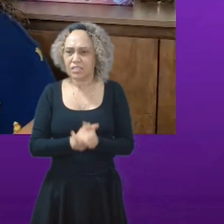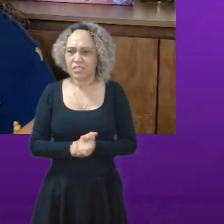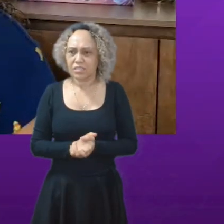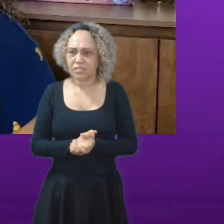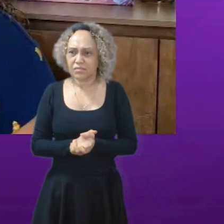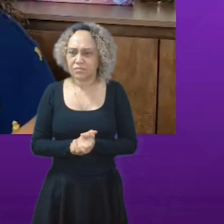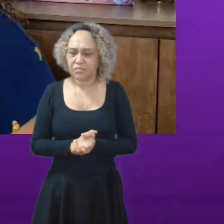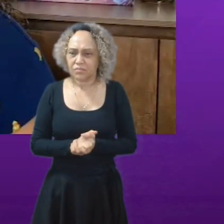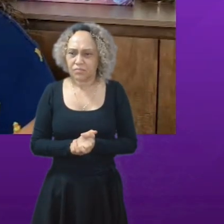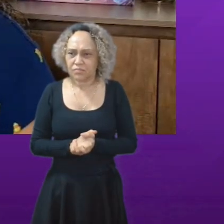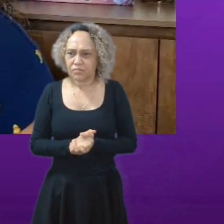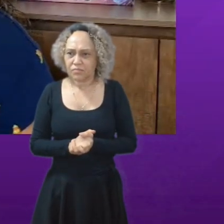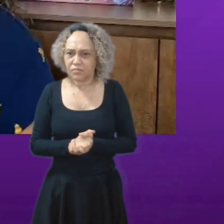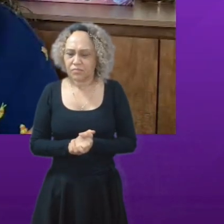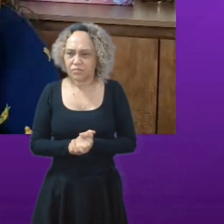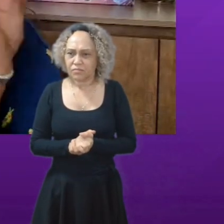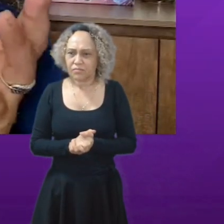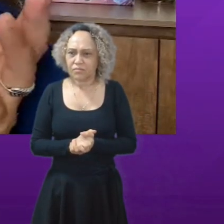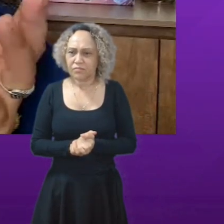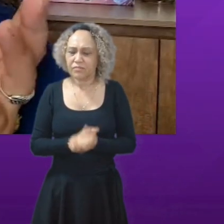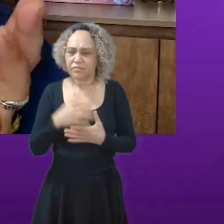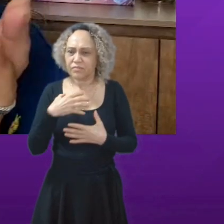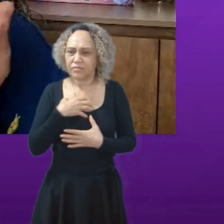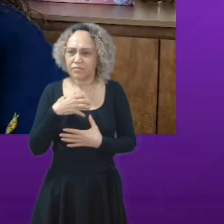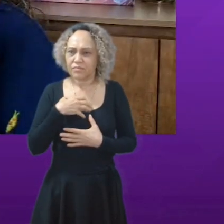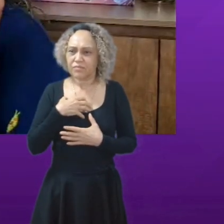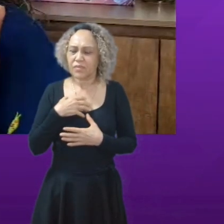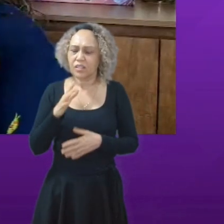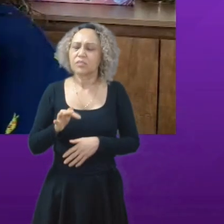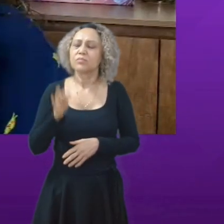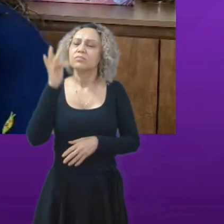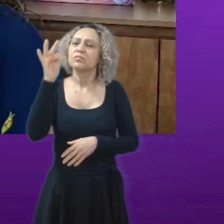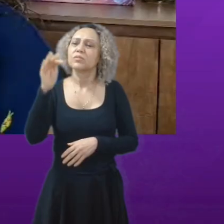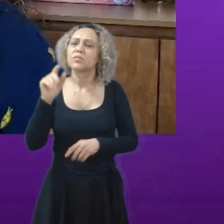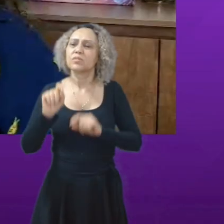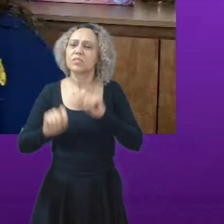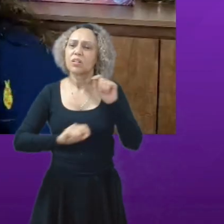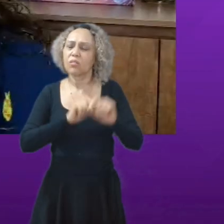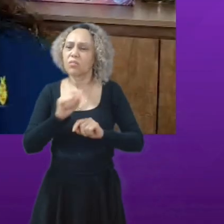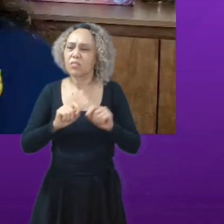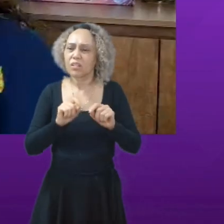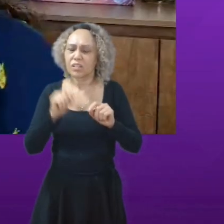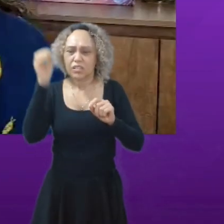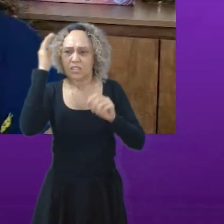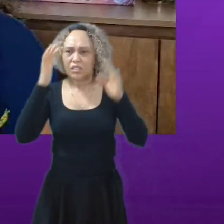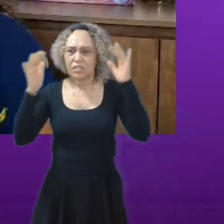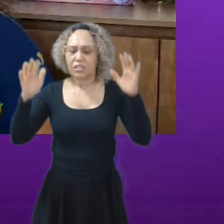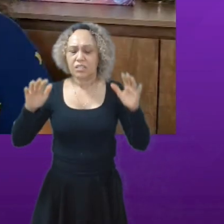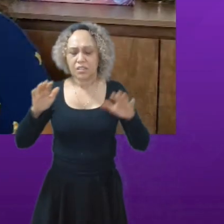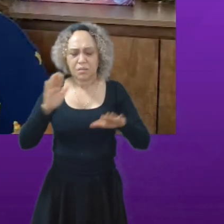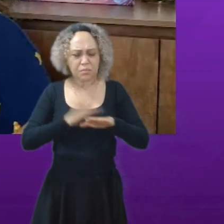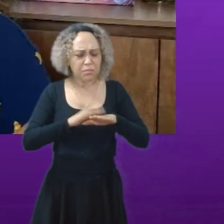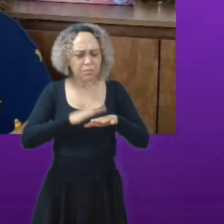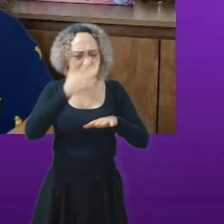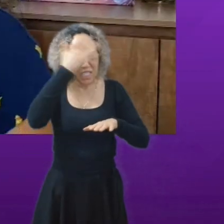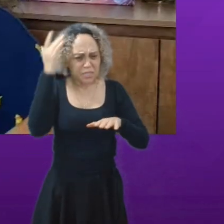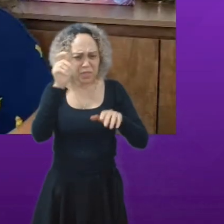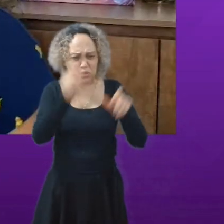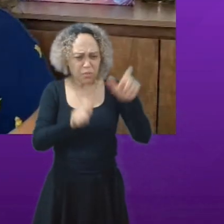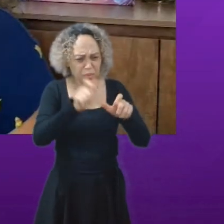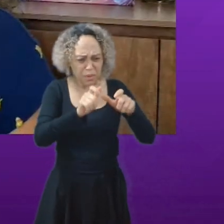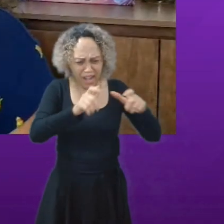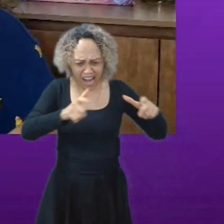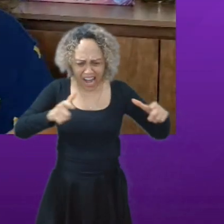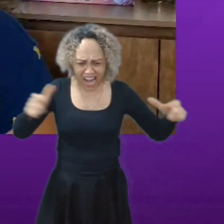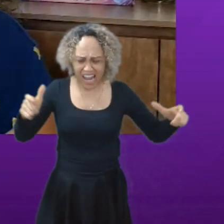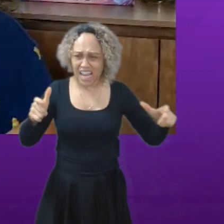Então, o que eu sinto desse futuro é da gente mais conectada, entendendo mais o que é esse mundo digital.